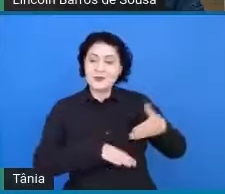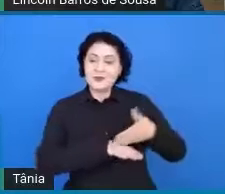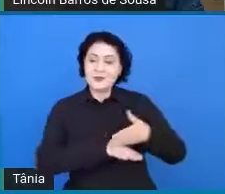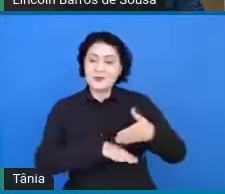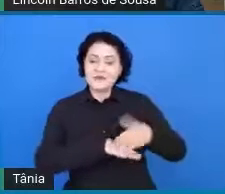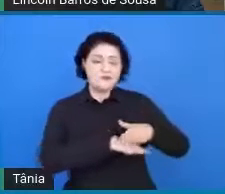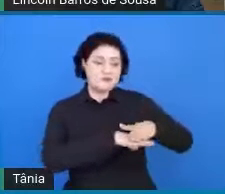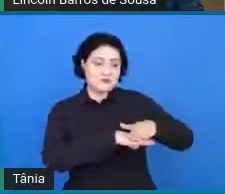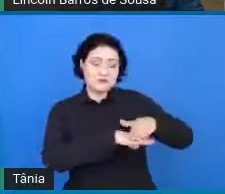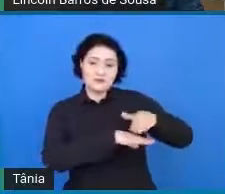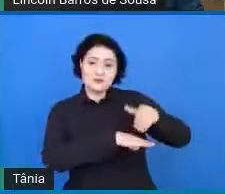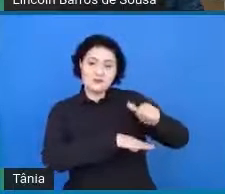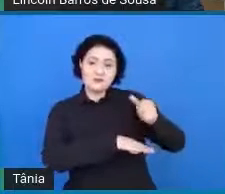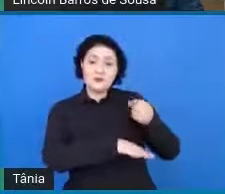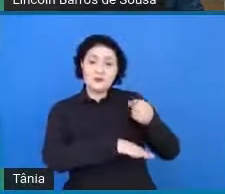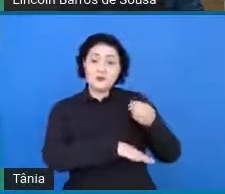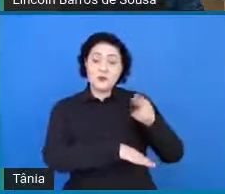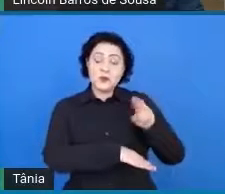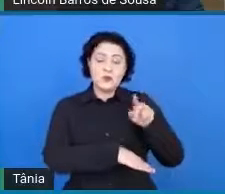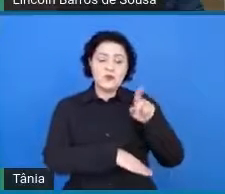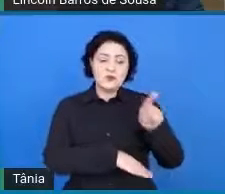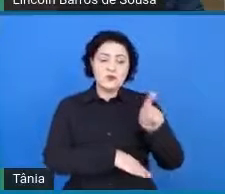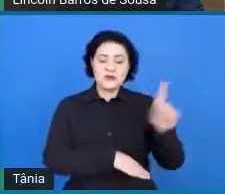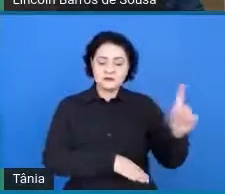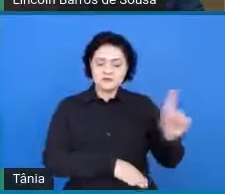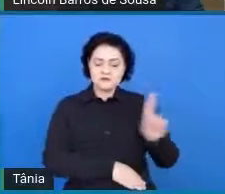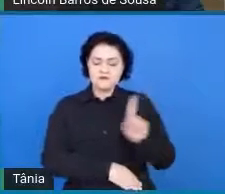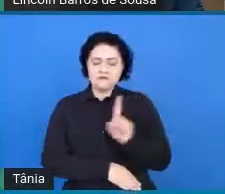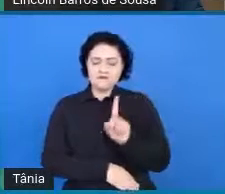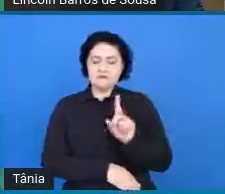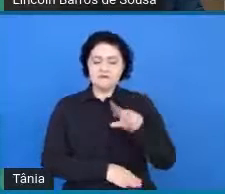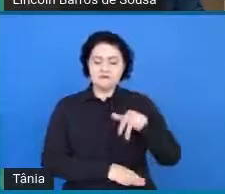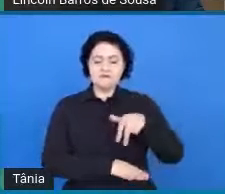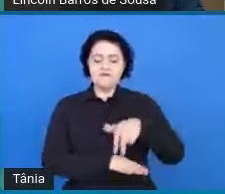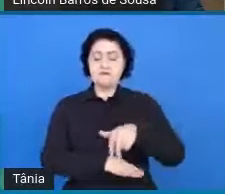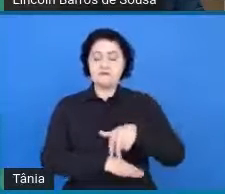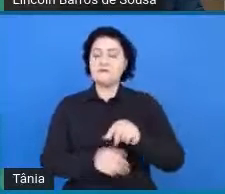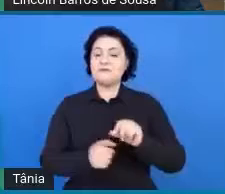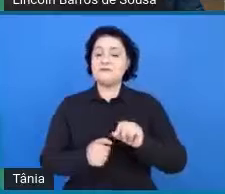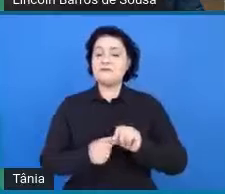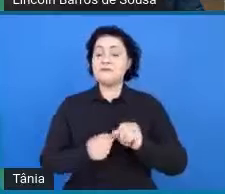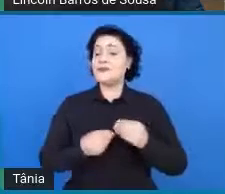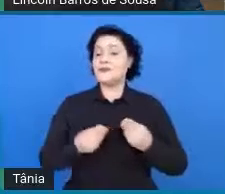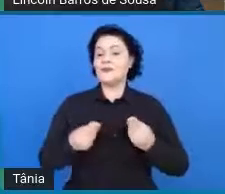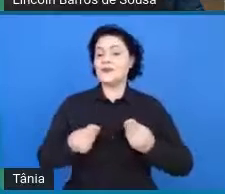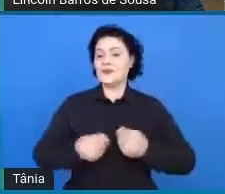convidado se ele é que se disposto enfim André